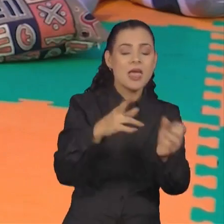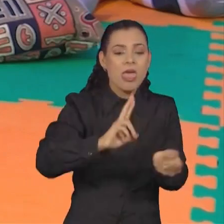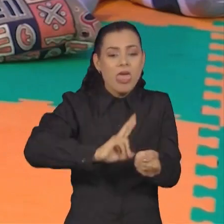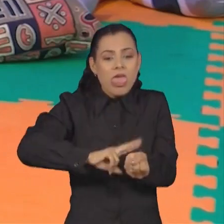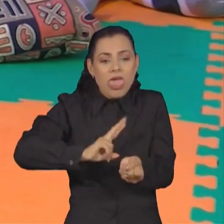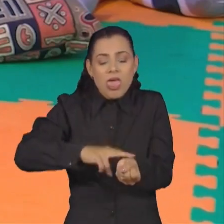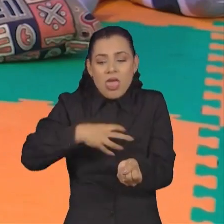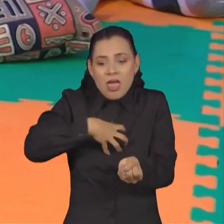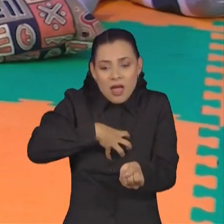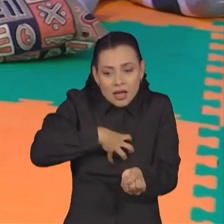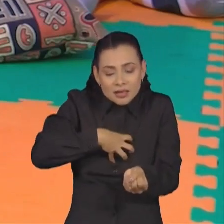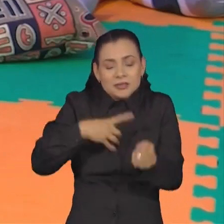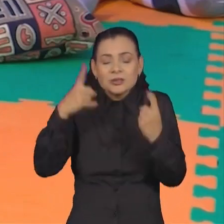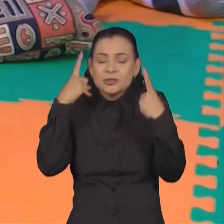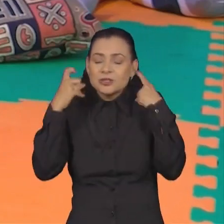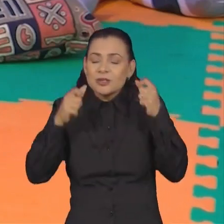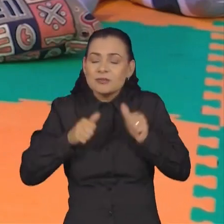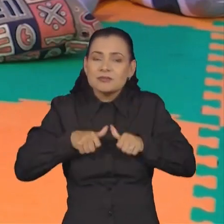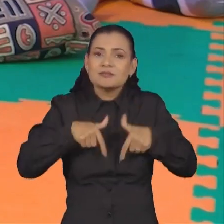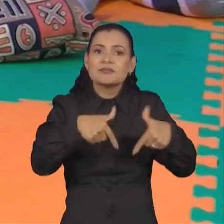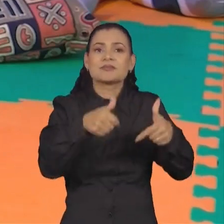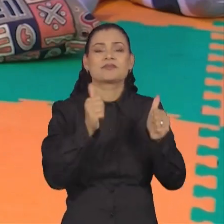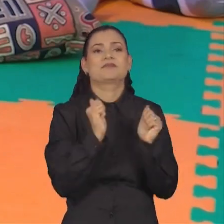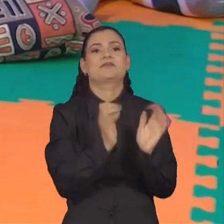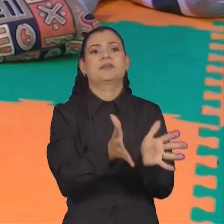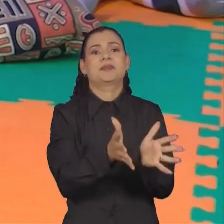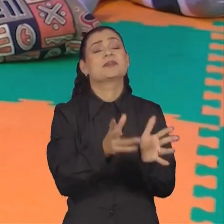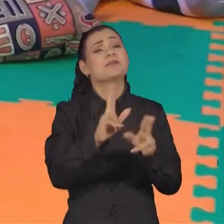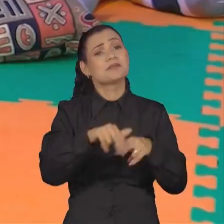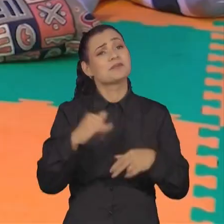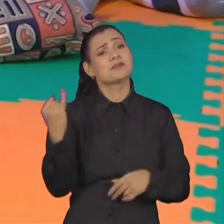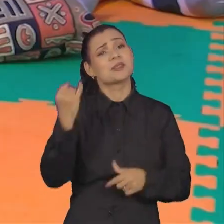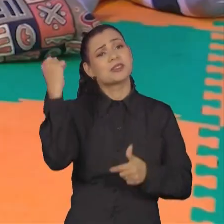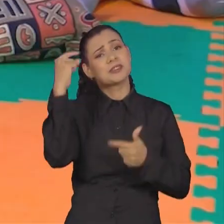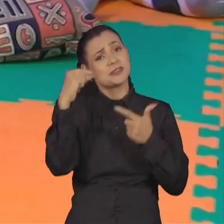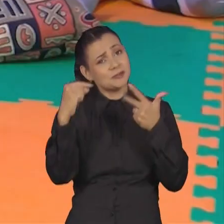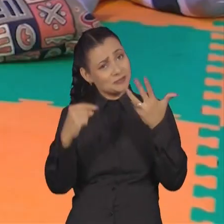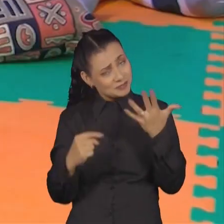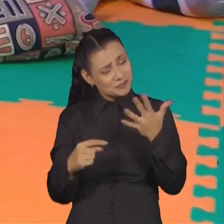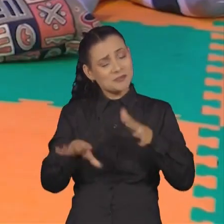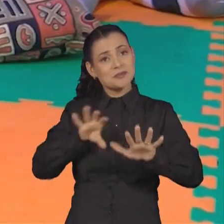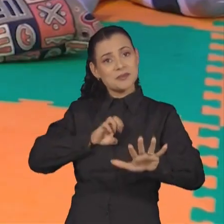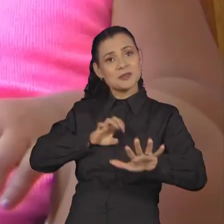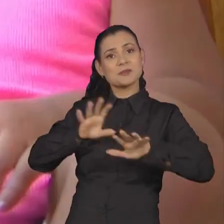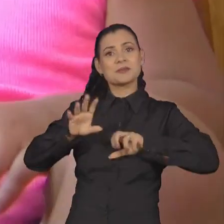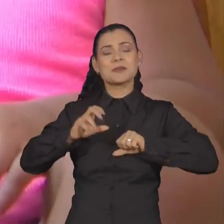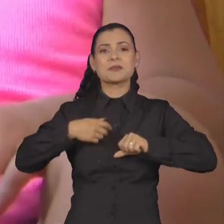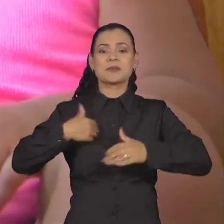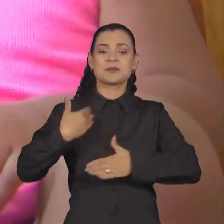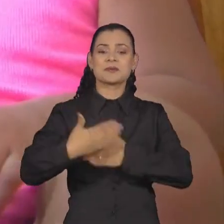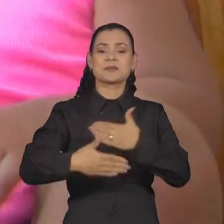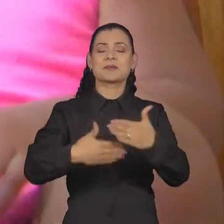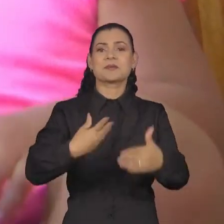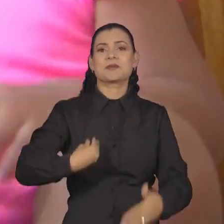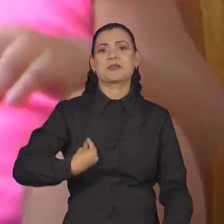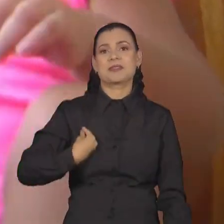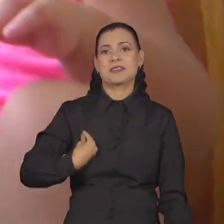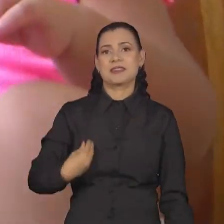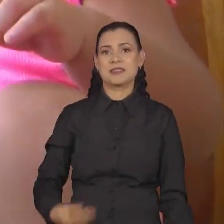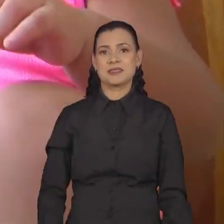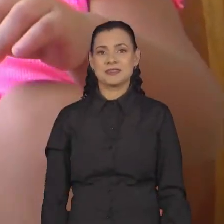ritmos, aos sons. Então tudo isso faz com que eles vão assimilando ao longo da vida.